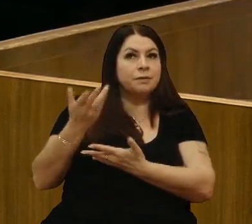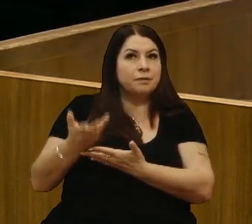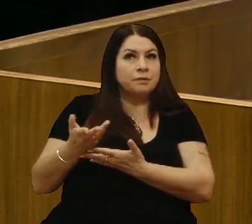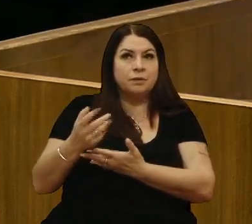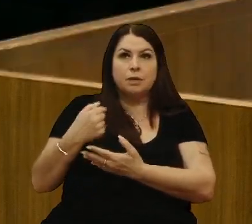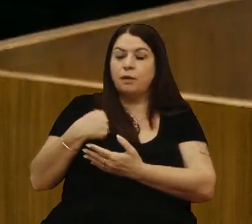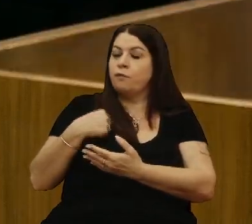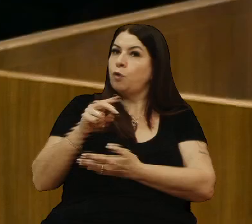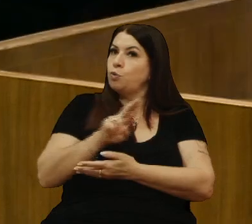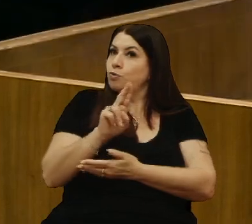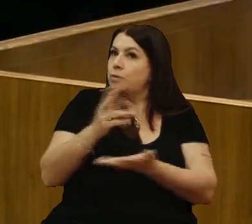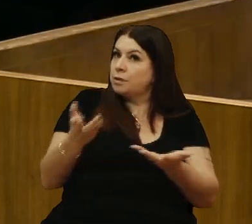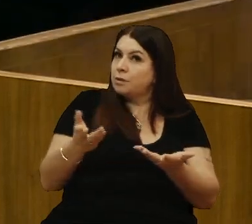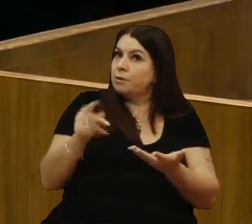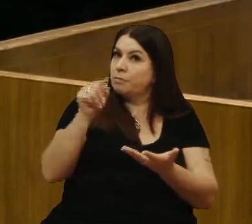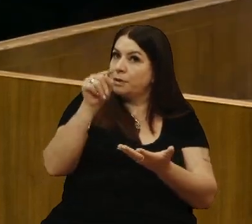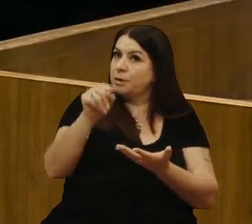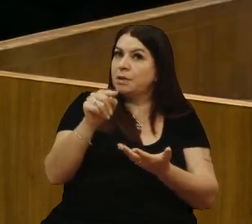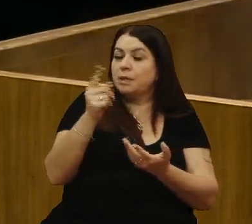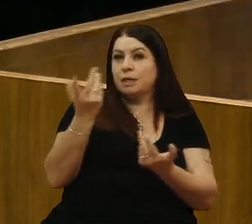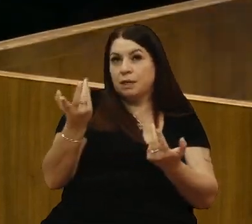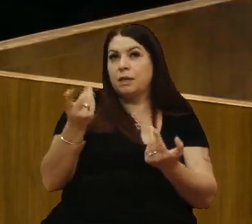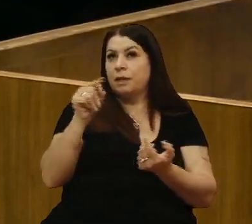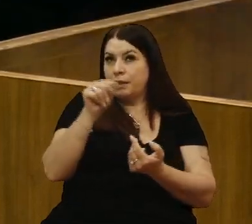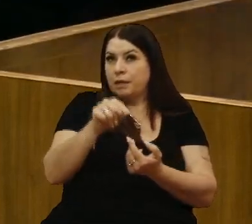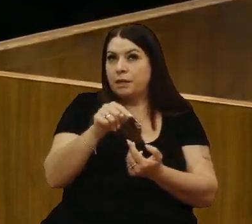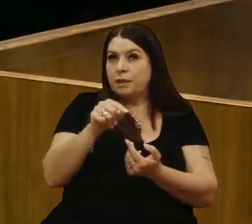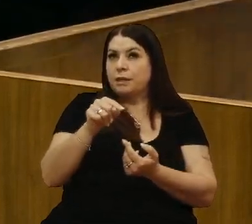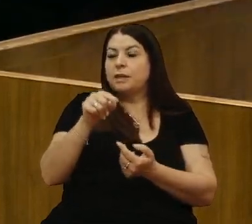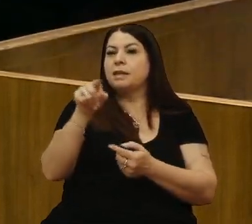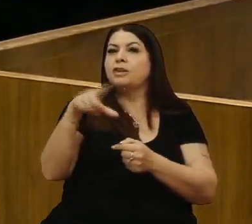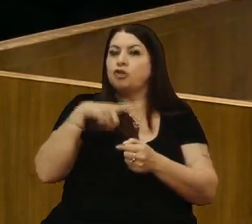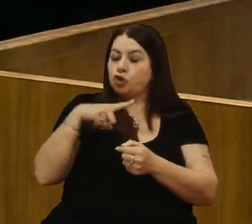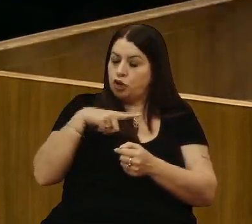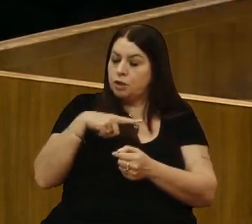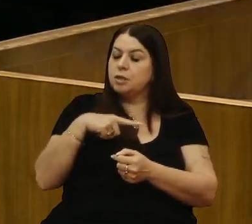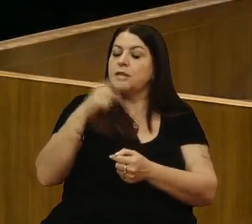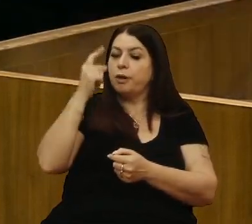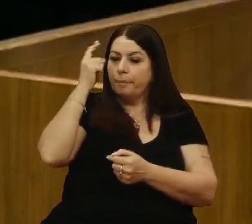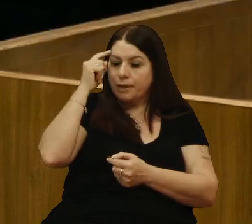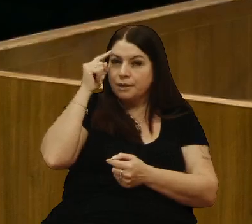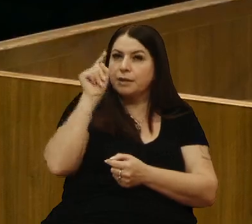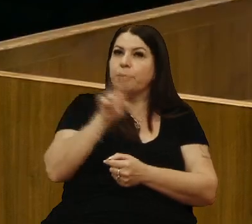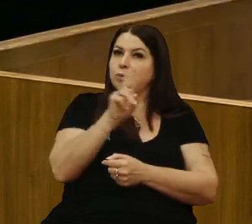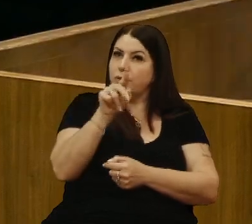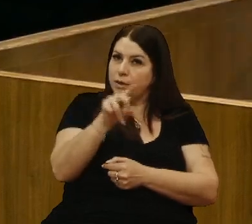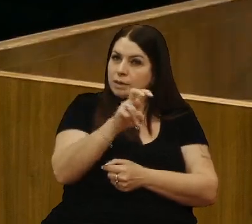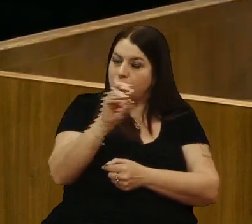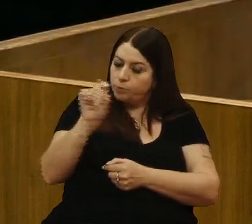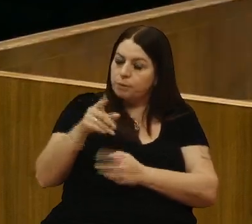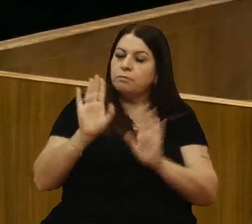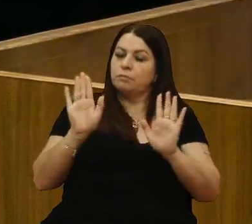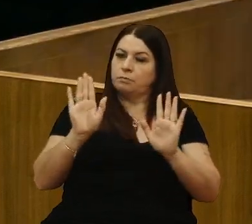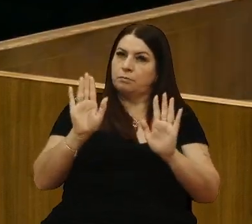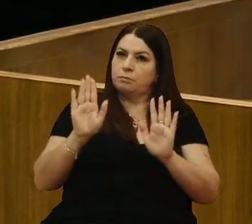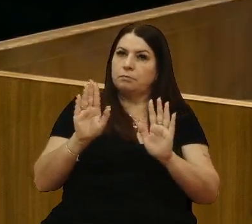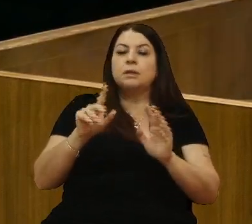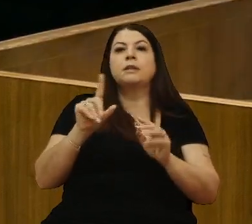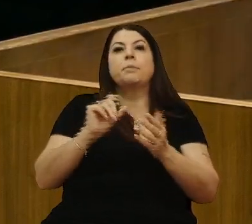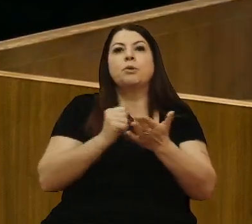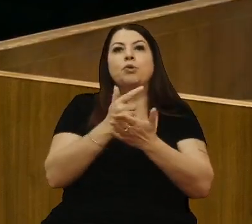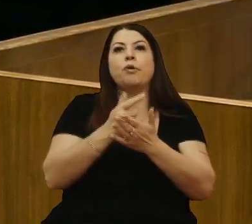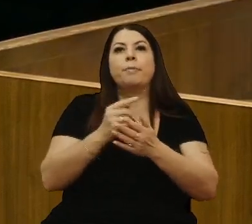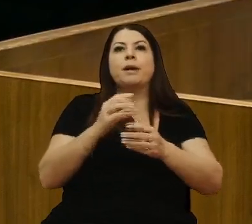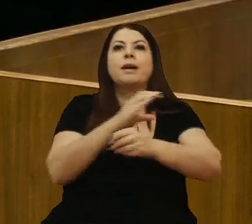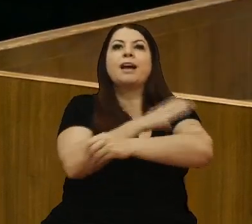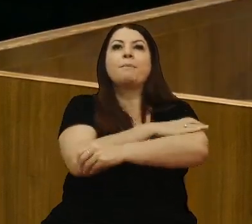foi utilizado, mas a intenção era. Havia intenção para a utilização. Depois teve a compra da